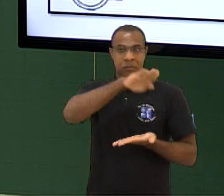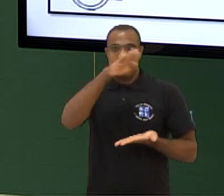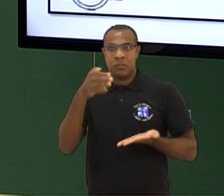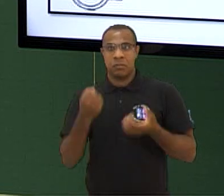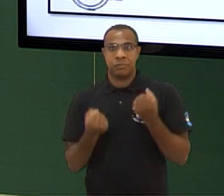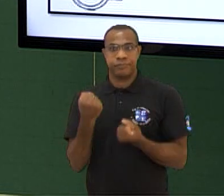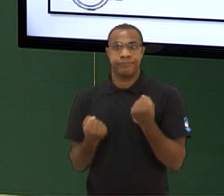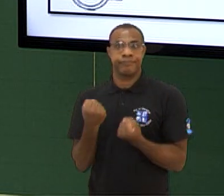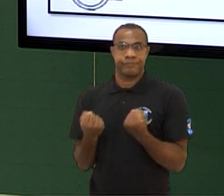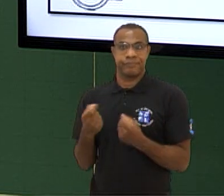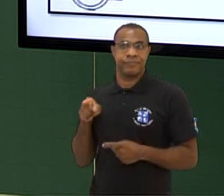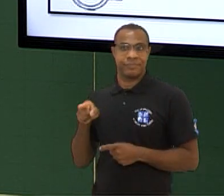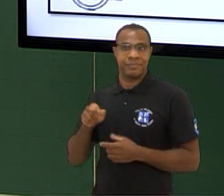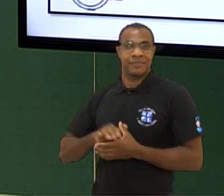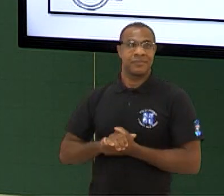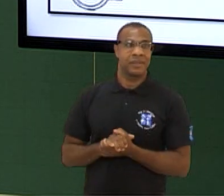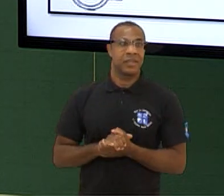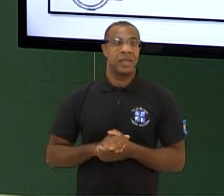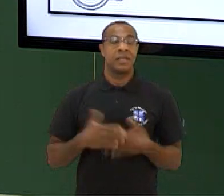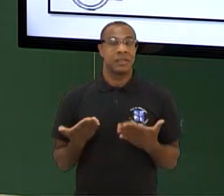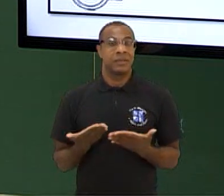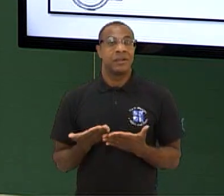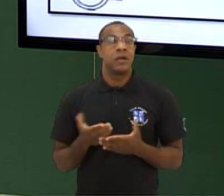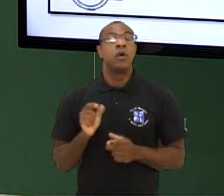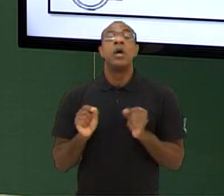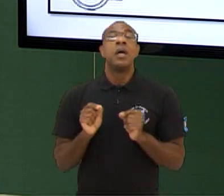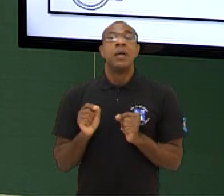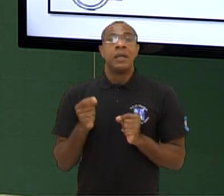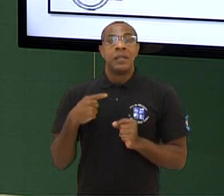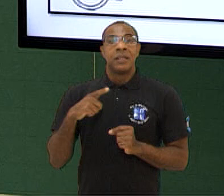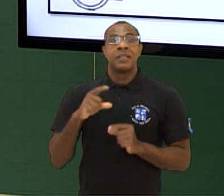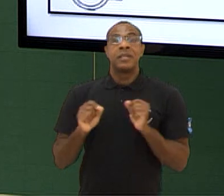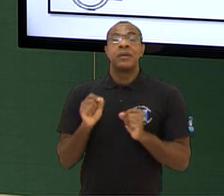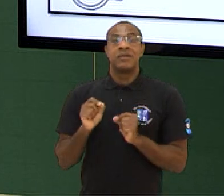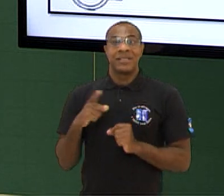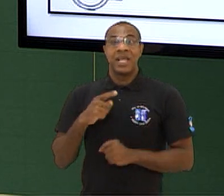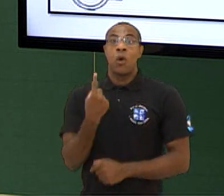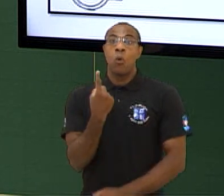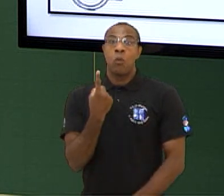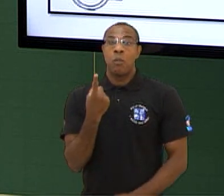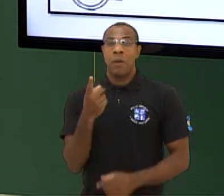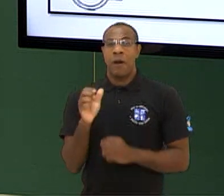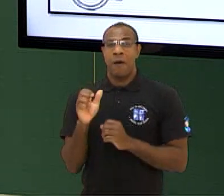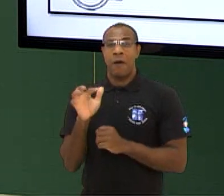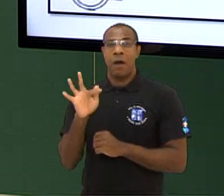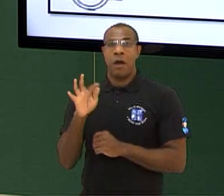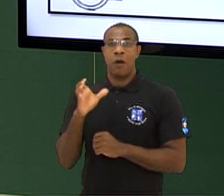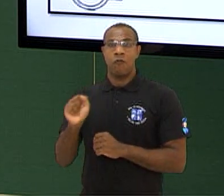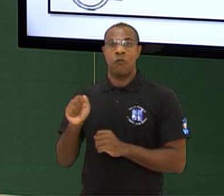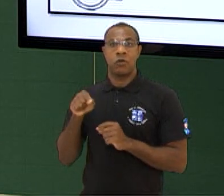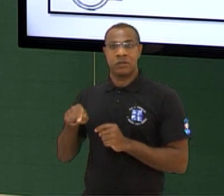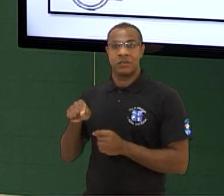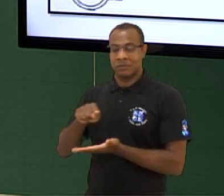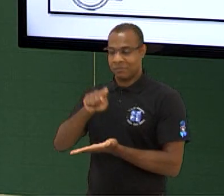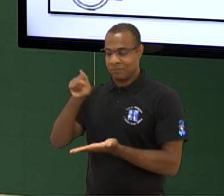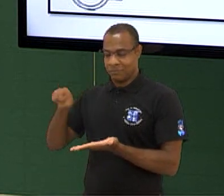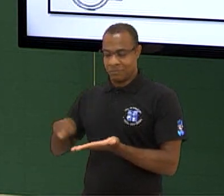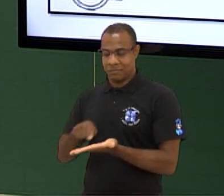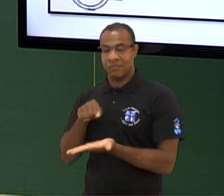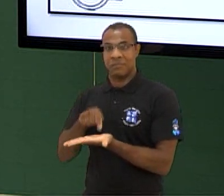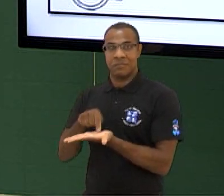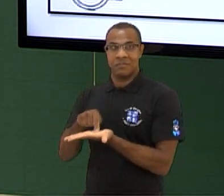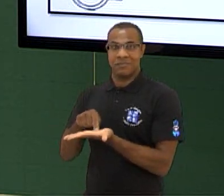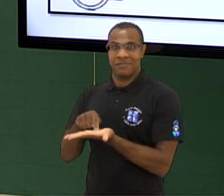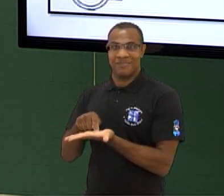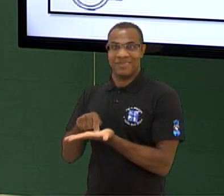forma o veículo. Certo? Então, o que você vai ter aqui? Você vai ter apenas uma força de reação empurrando o seu veículo para frente, enquanto que